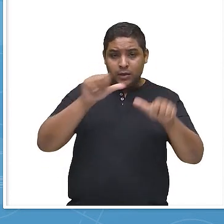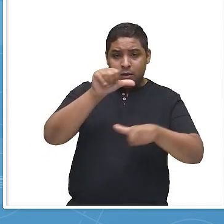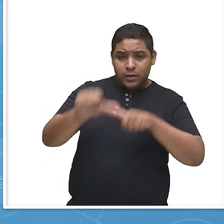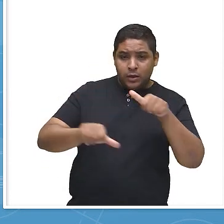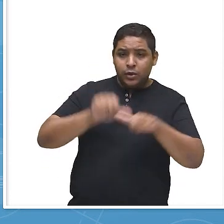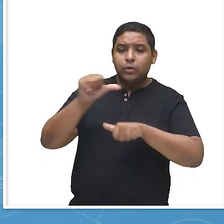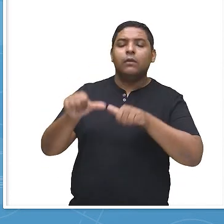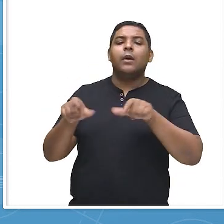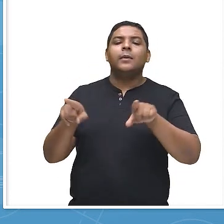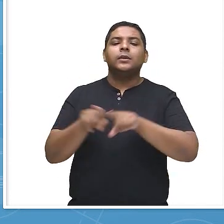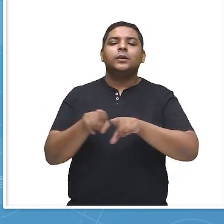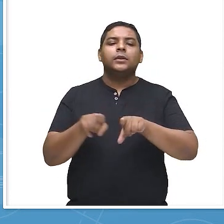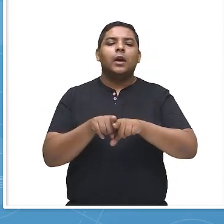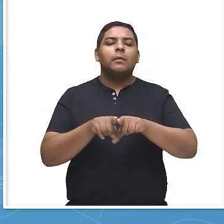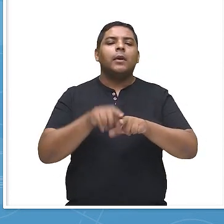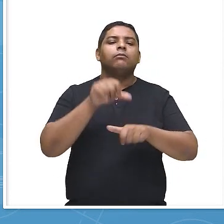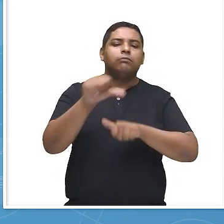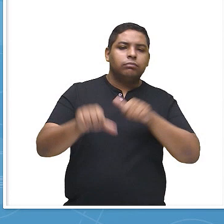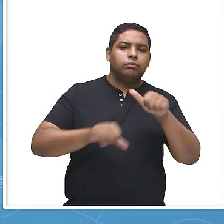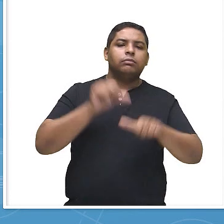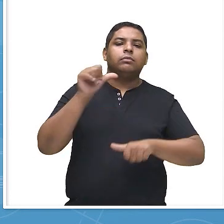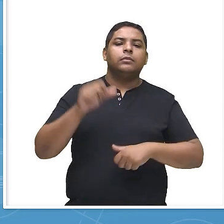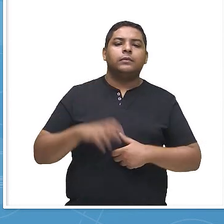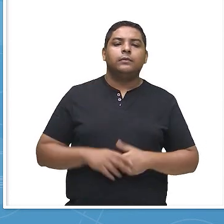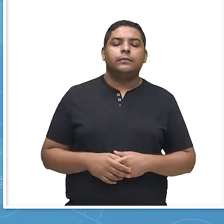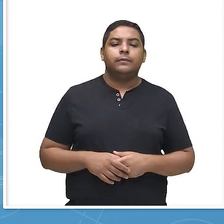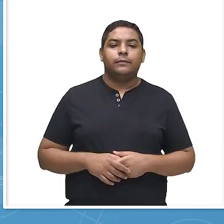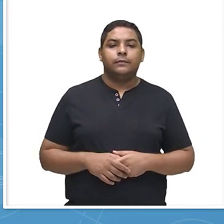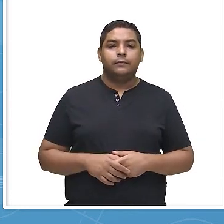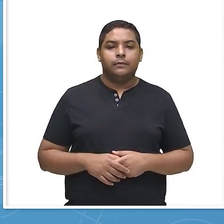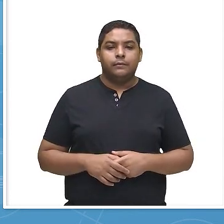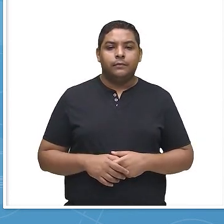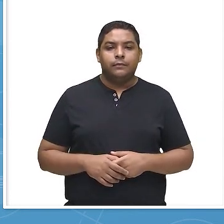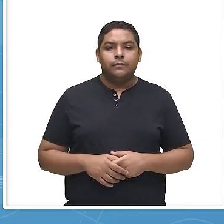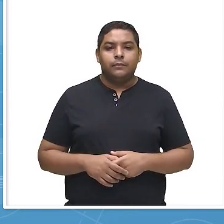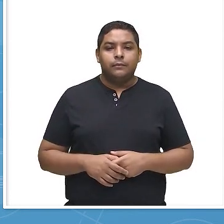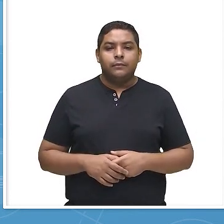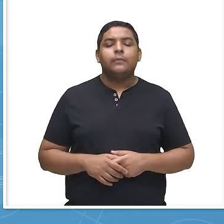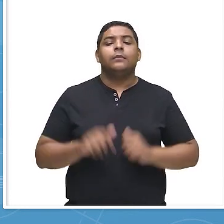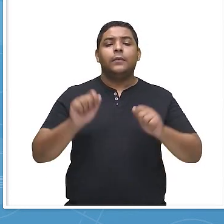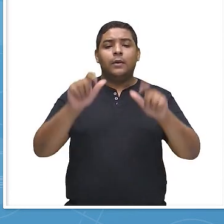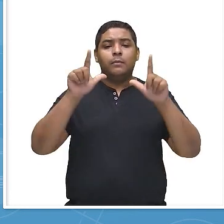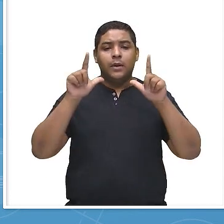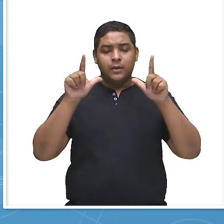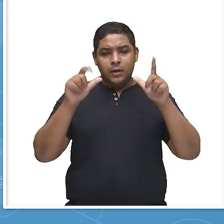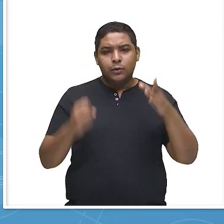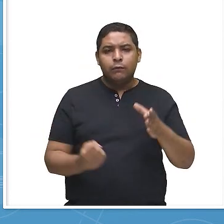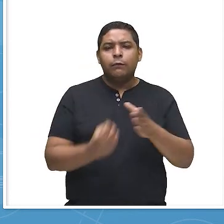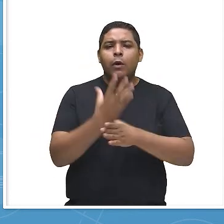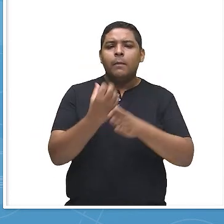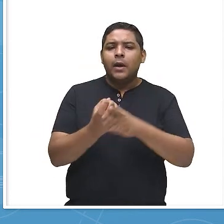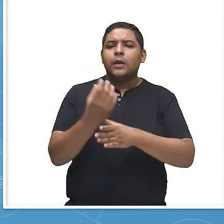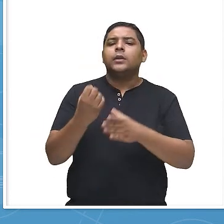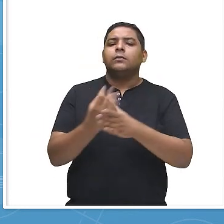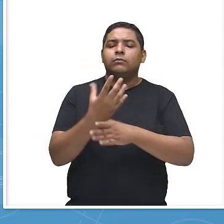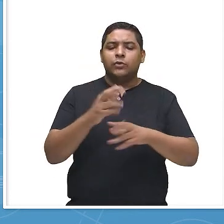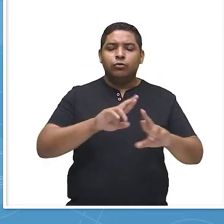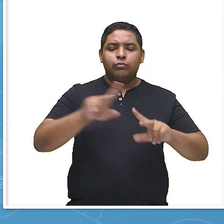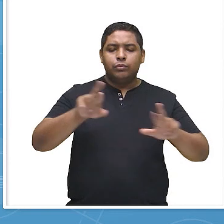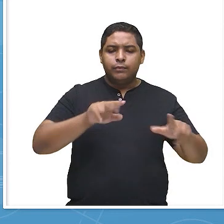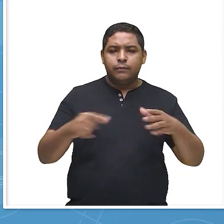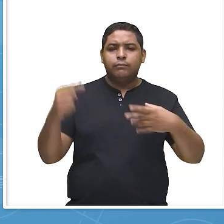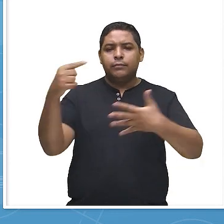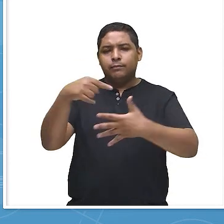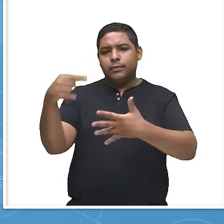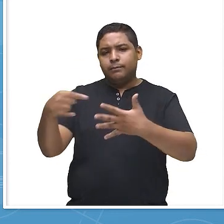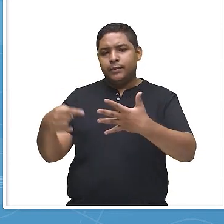transformadas. Letra D. A paisagem é formada por diferentes elementos, podem ser domínio